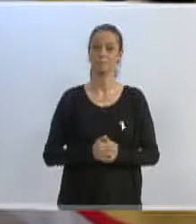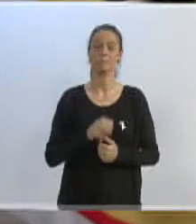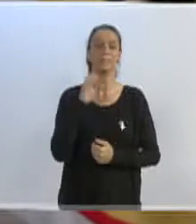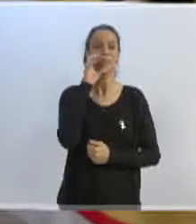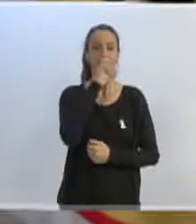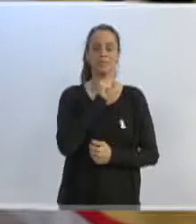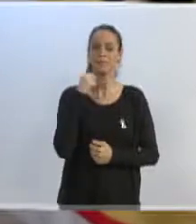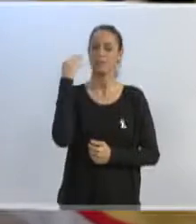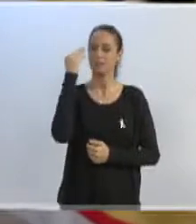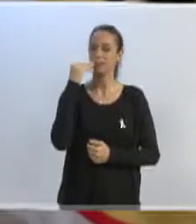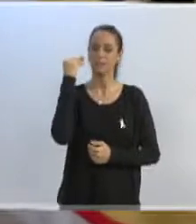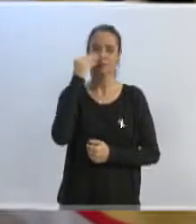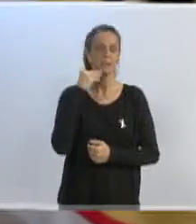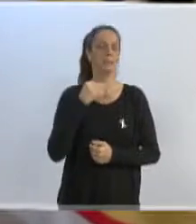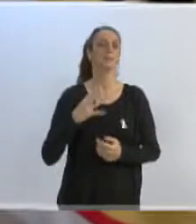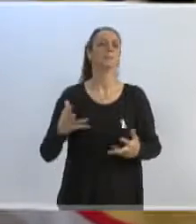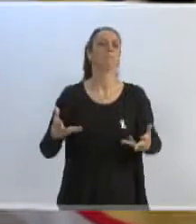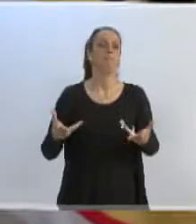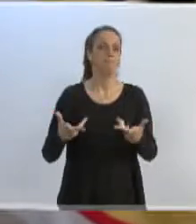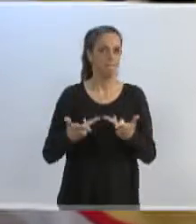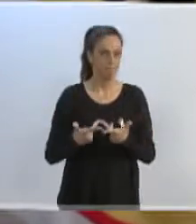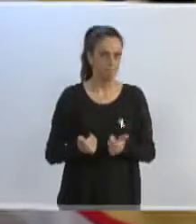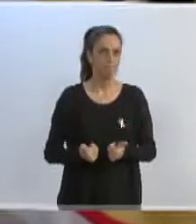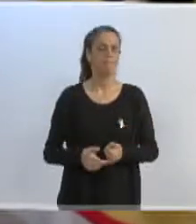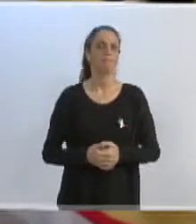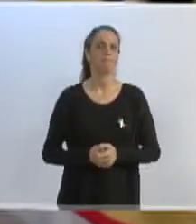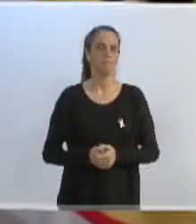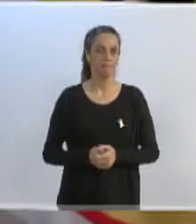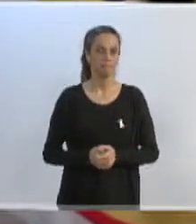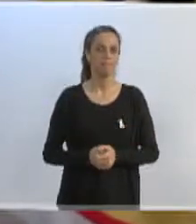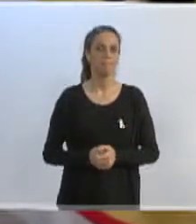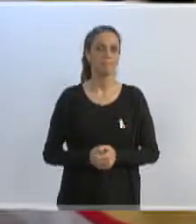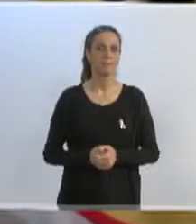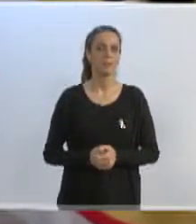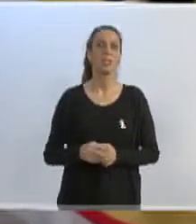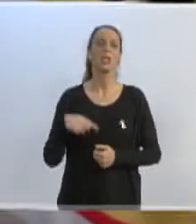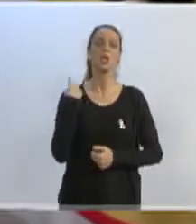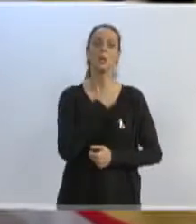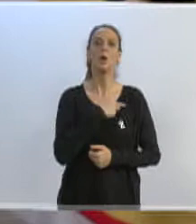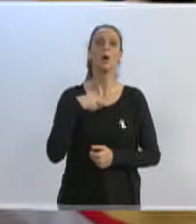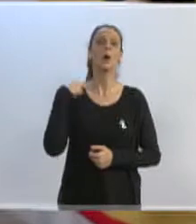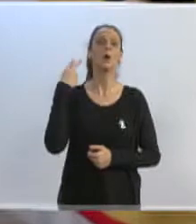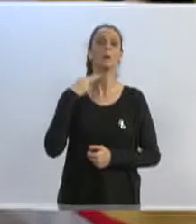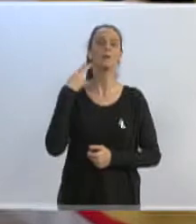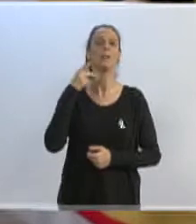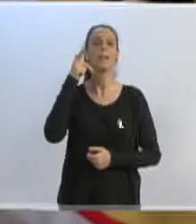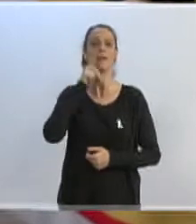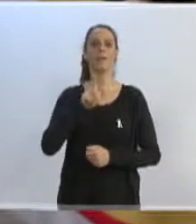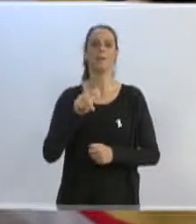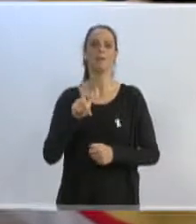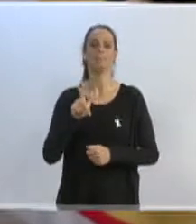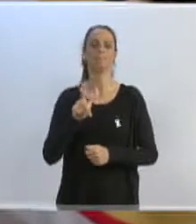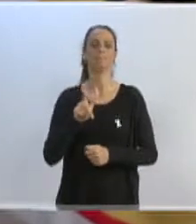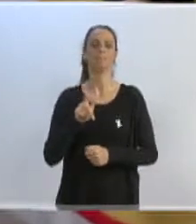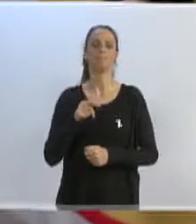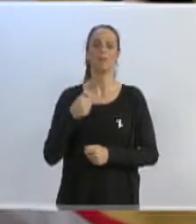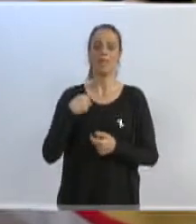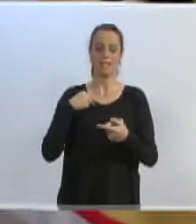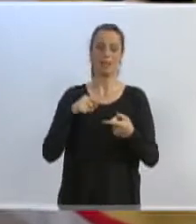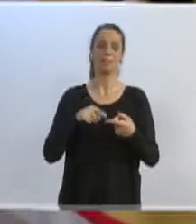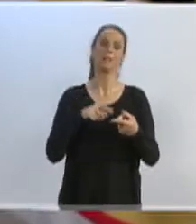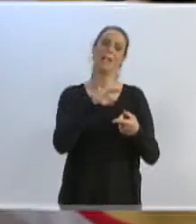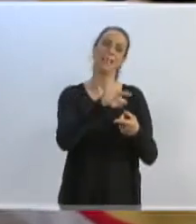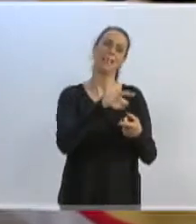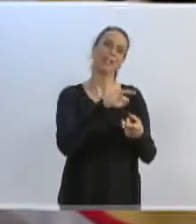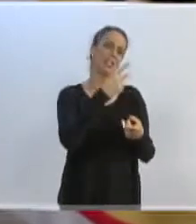uma experiência muito grande para nós, e quem ganhamos foi os vereadores. Meu amigo Gilberto, vocês